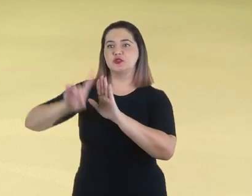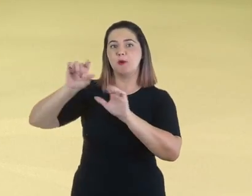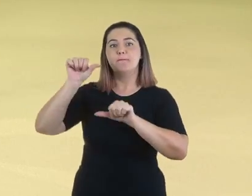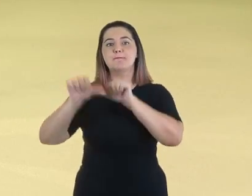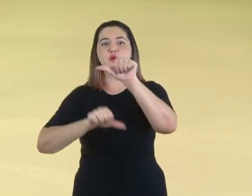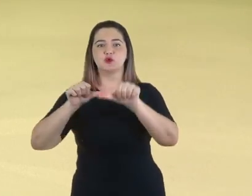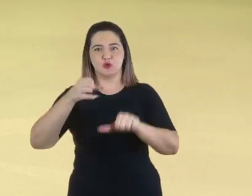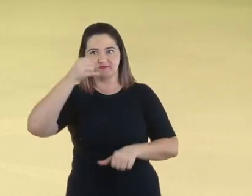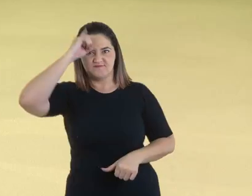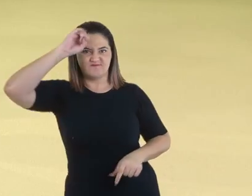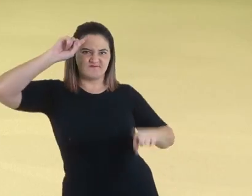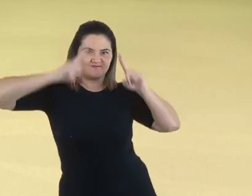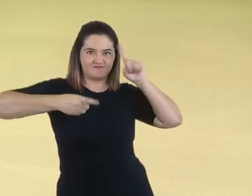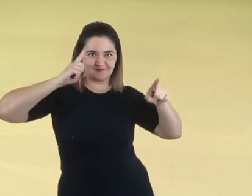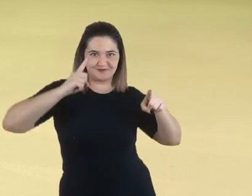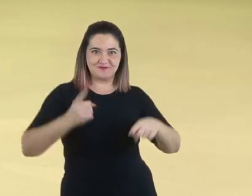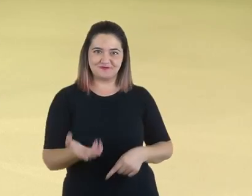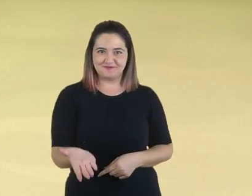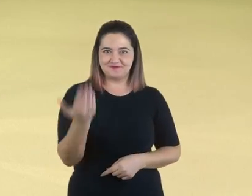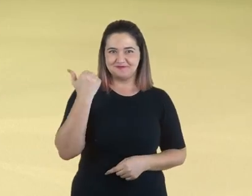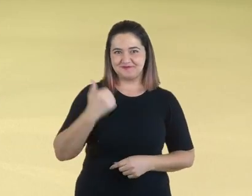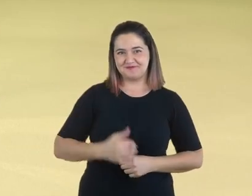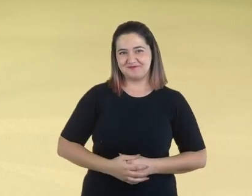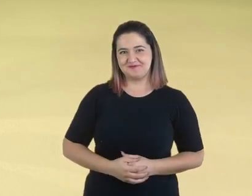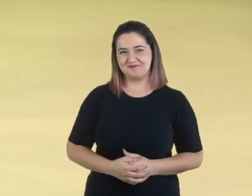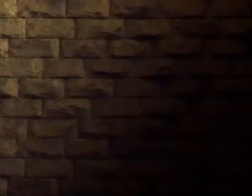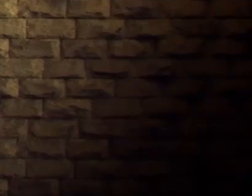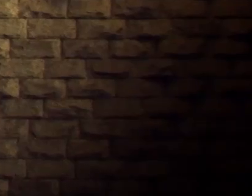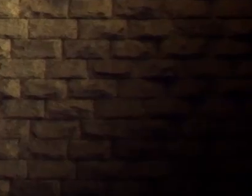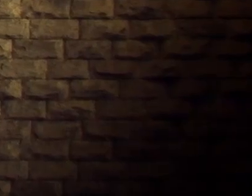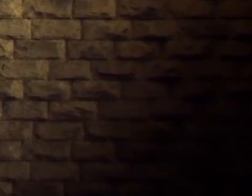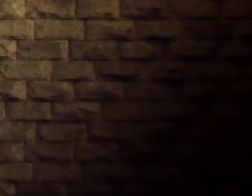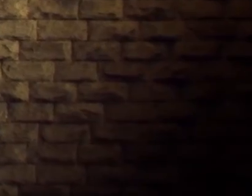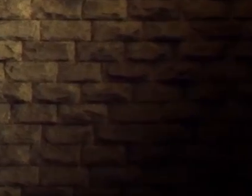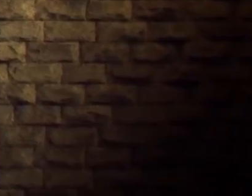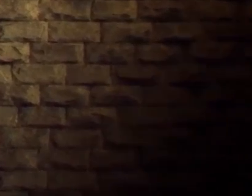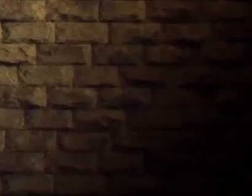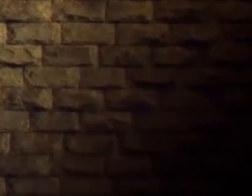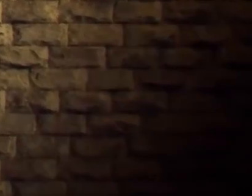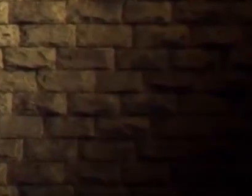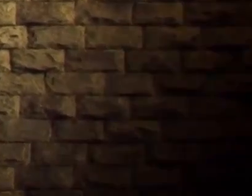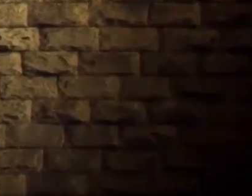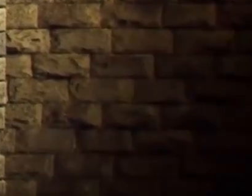por esse poder. Então não sai daí porque Evidências começa já já.